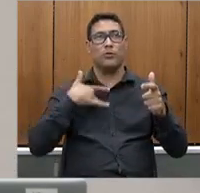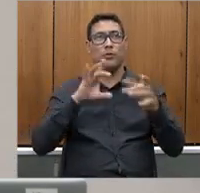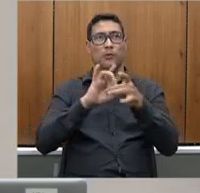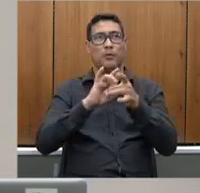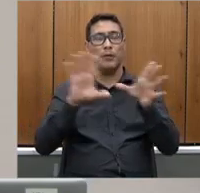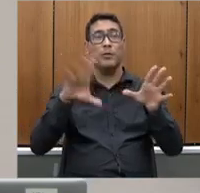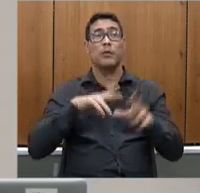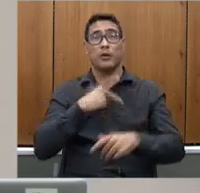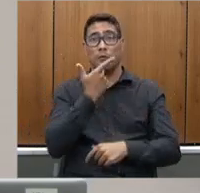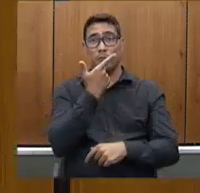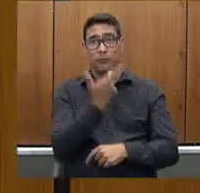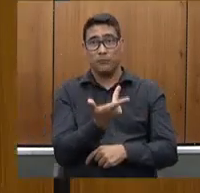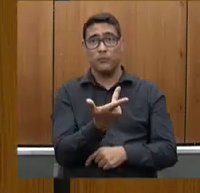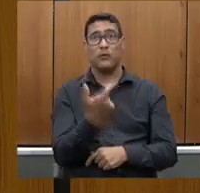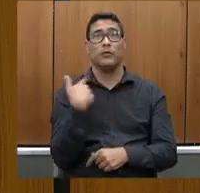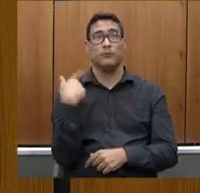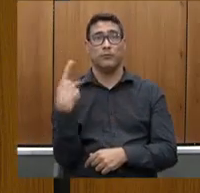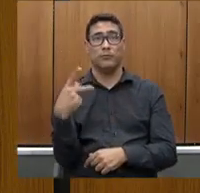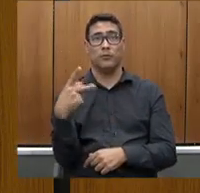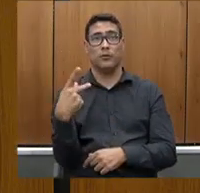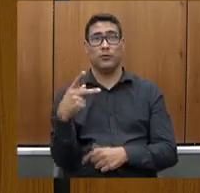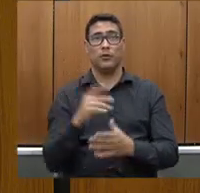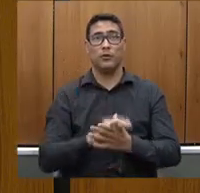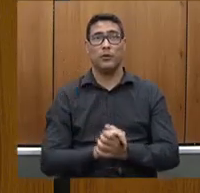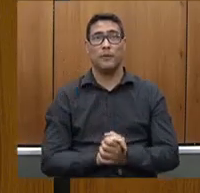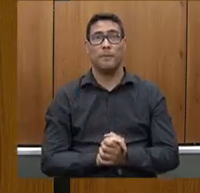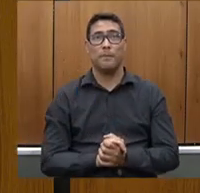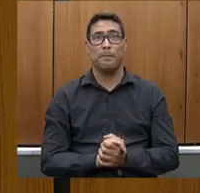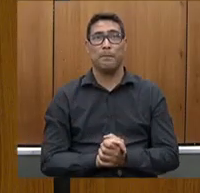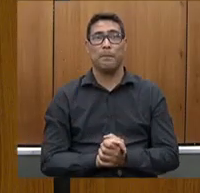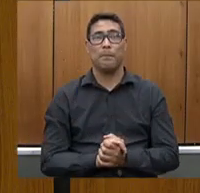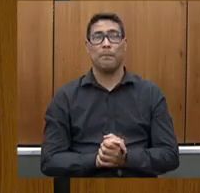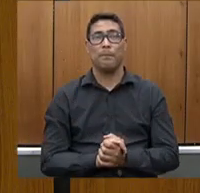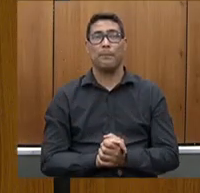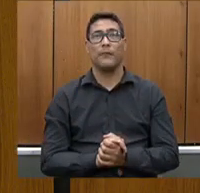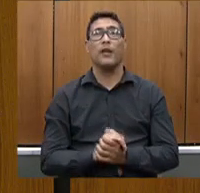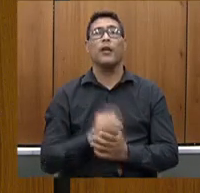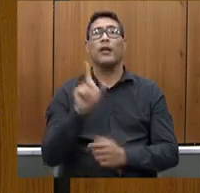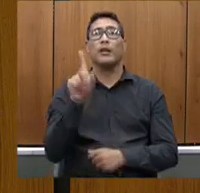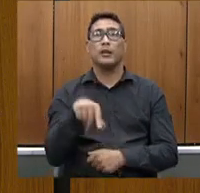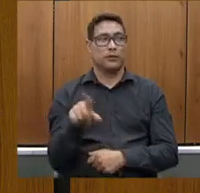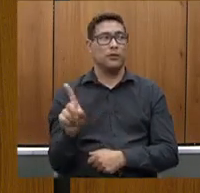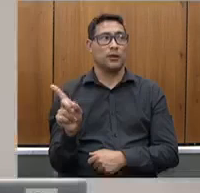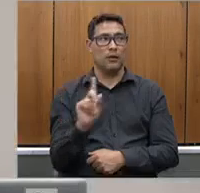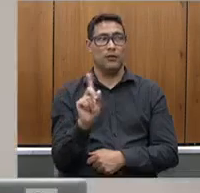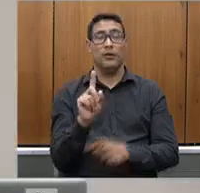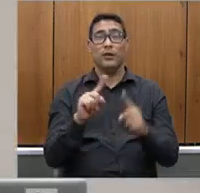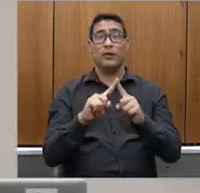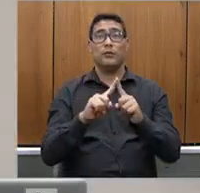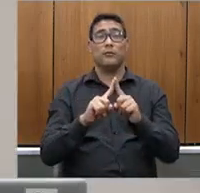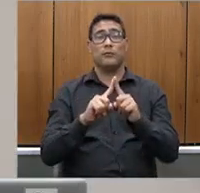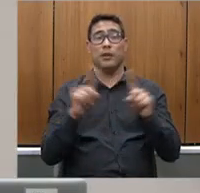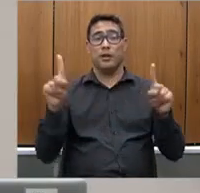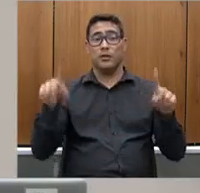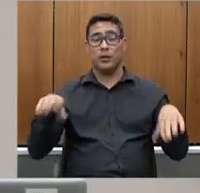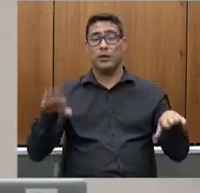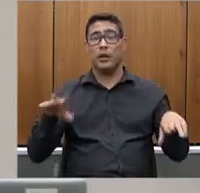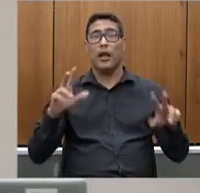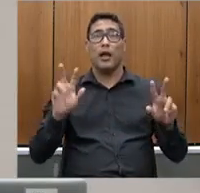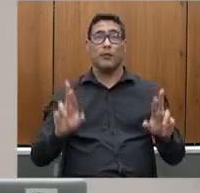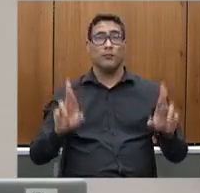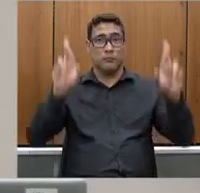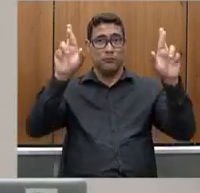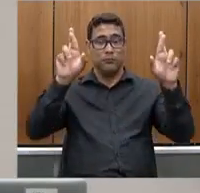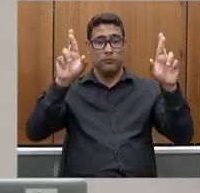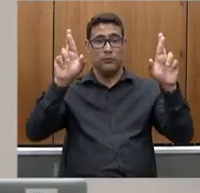eu queria fazer um apelo ao Senhor não deixe que a responsabilidade